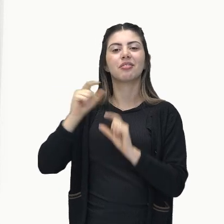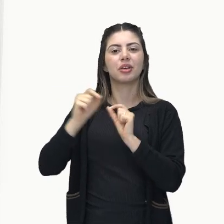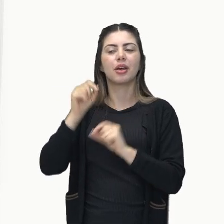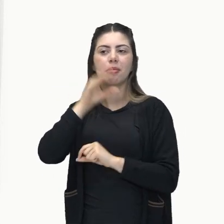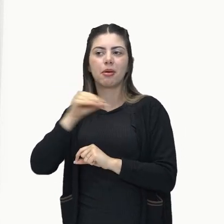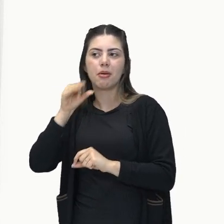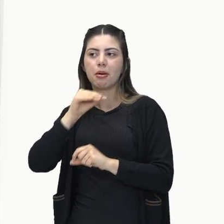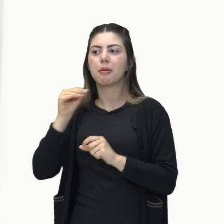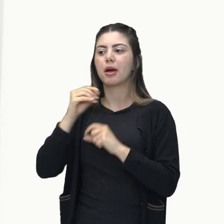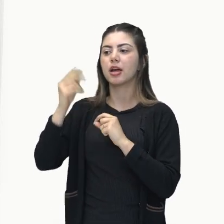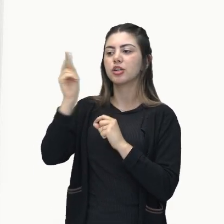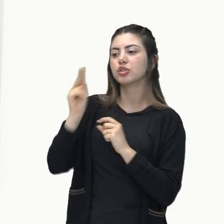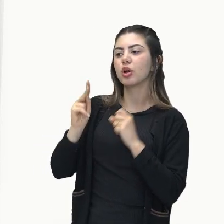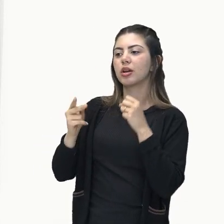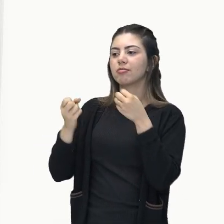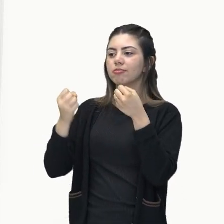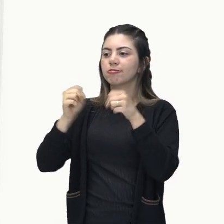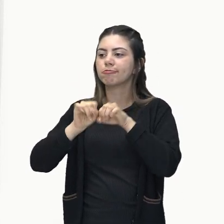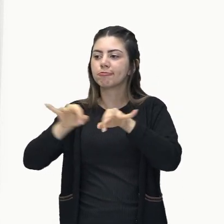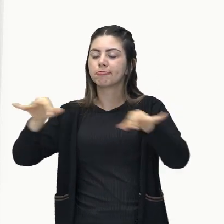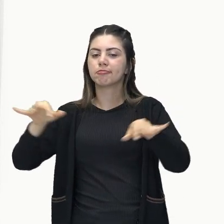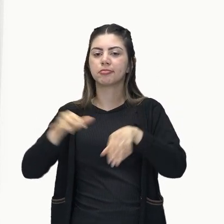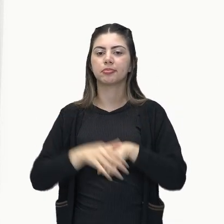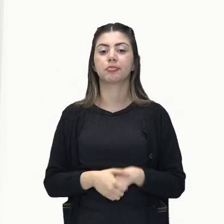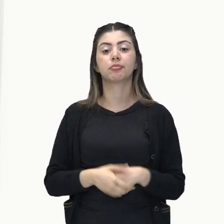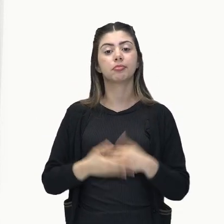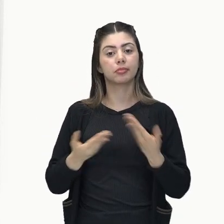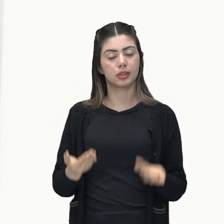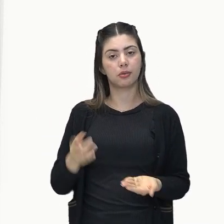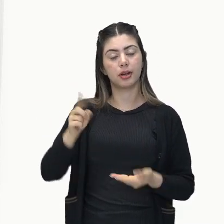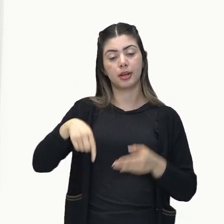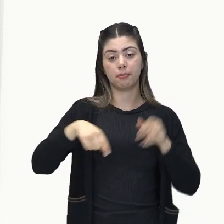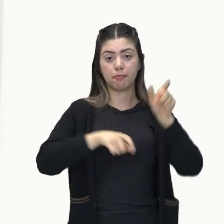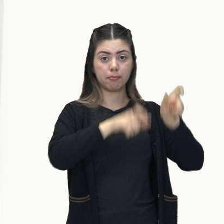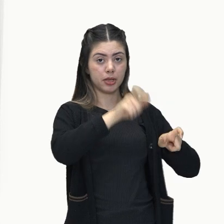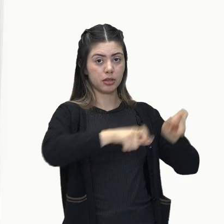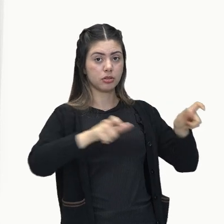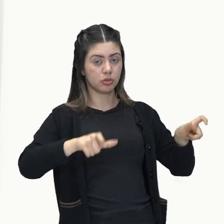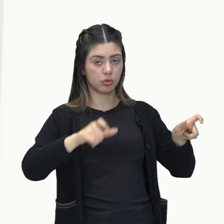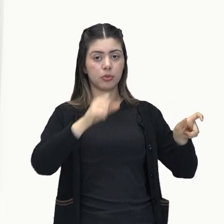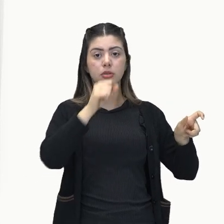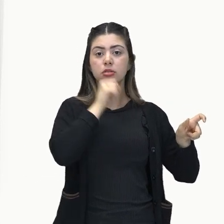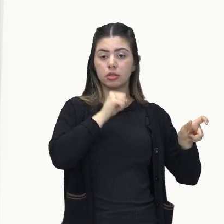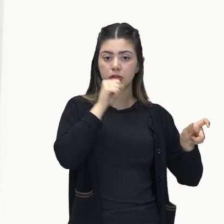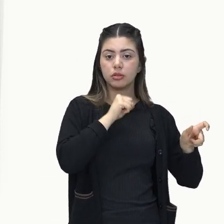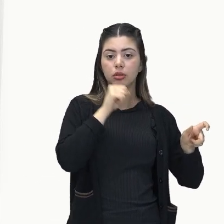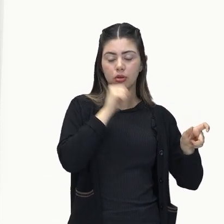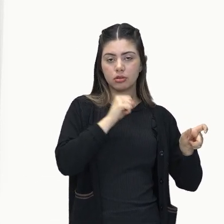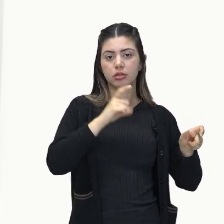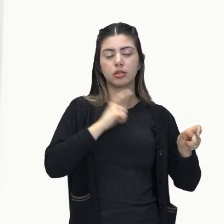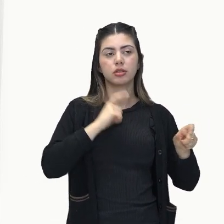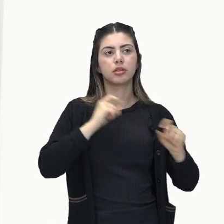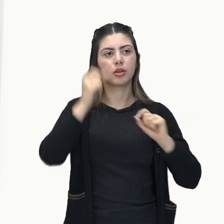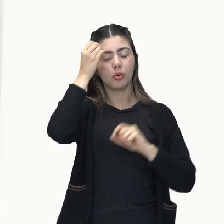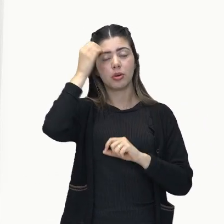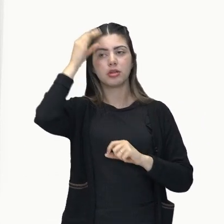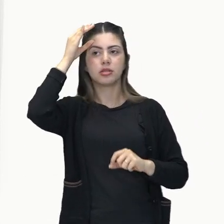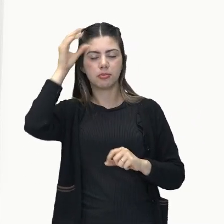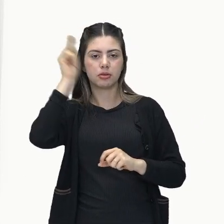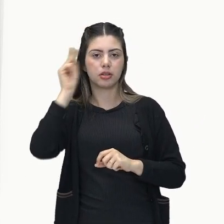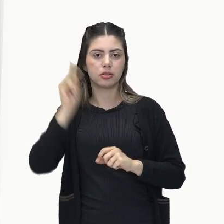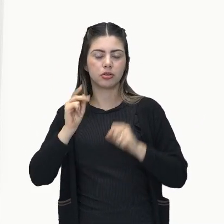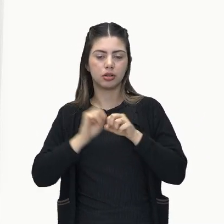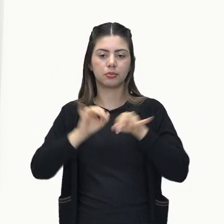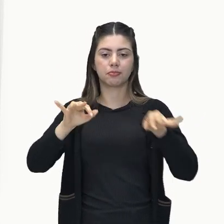boca. Os contadores são pessoas, geralmente mais velhas, e quando morrem levam consigo esses saberes. A pandemia